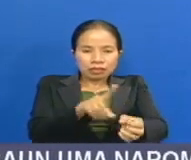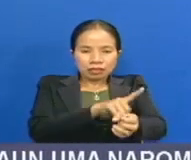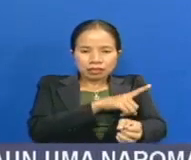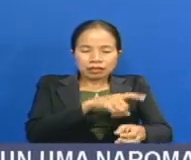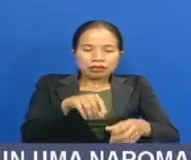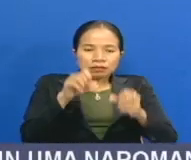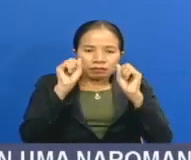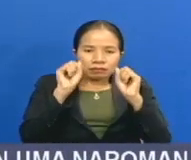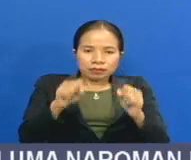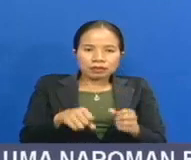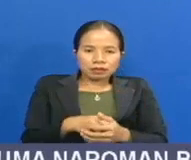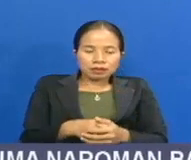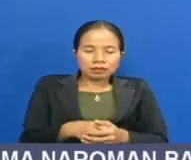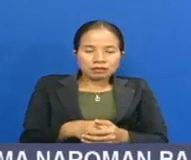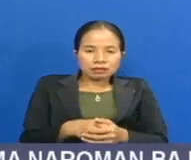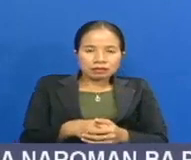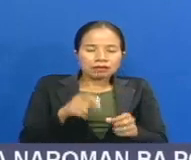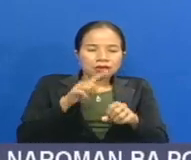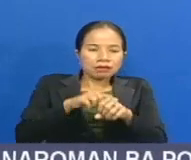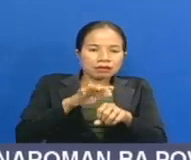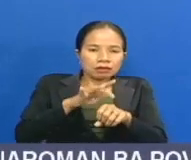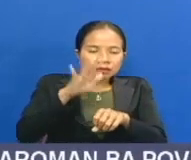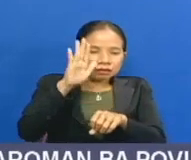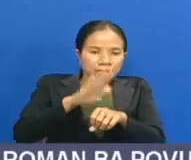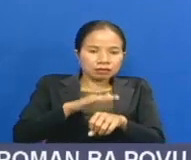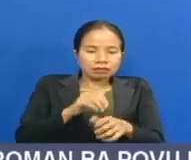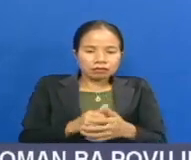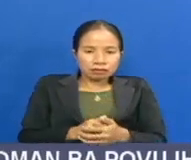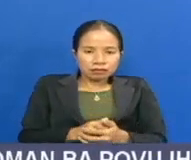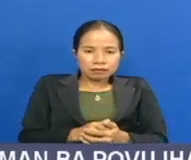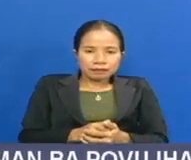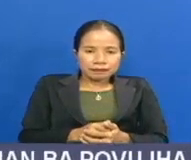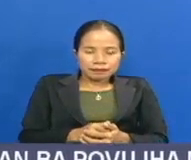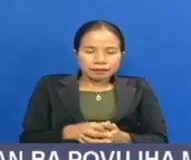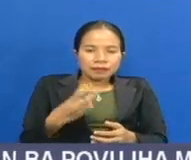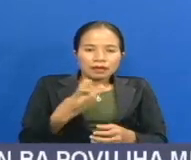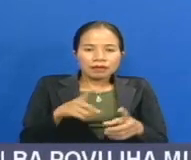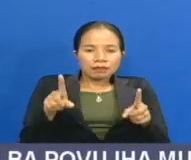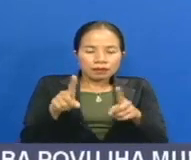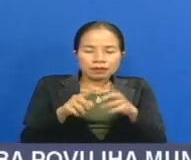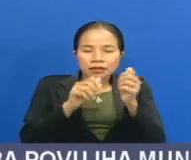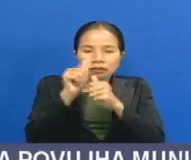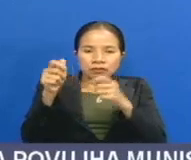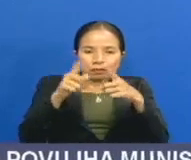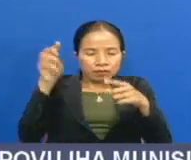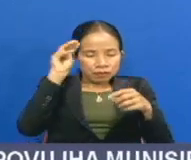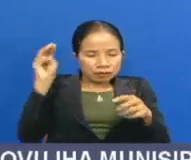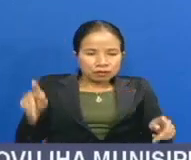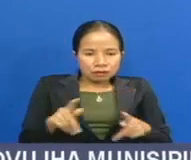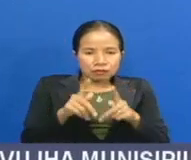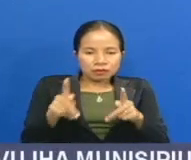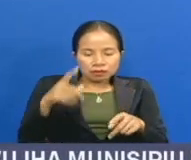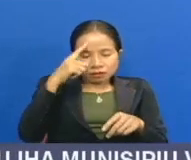bele que aqui é falsoso. E temos a minha nação relatada para o Ministério Público. Também